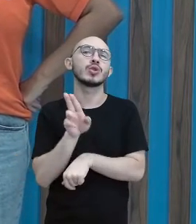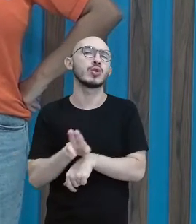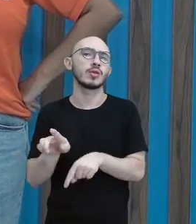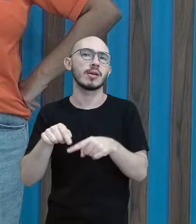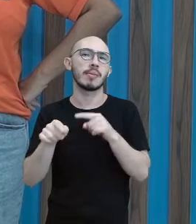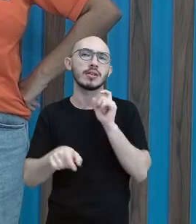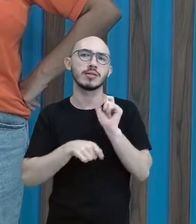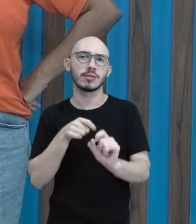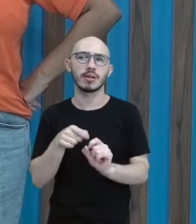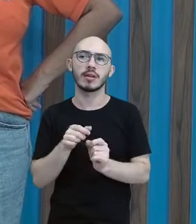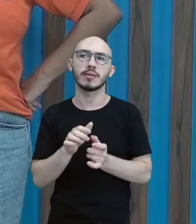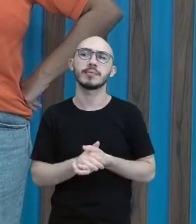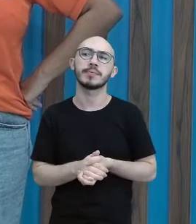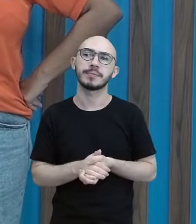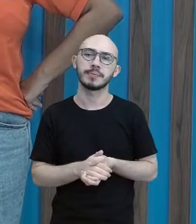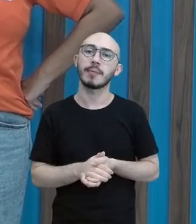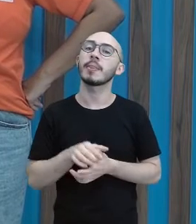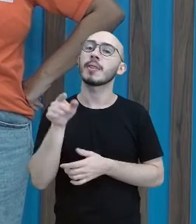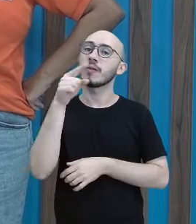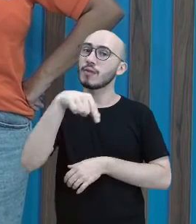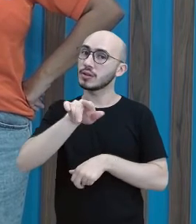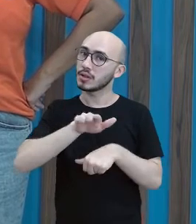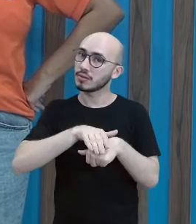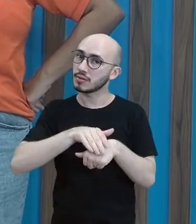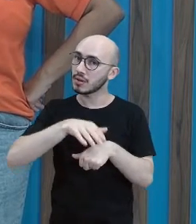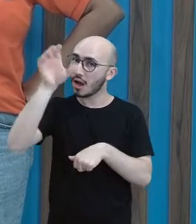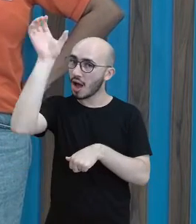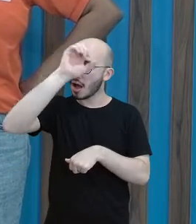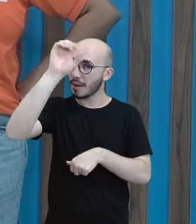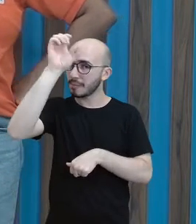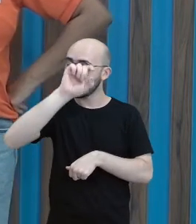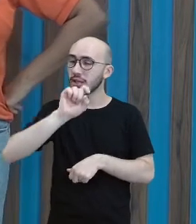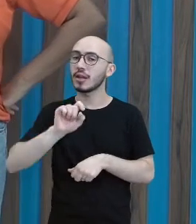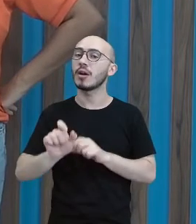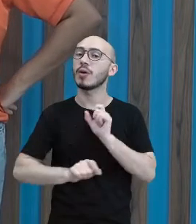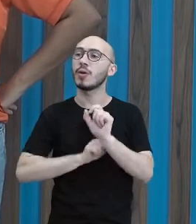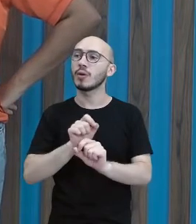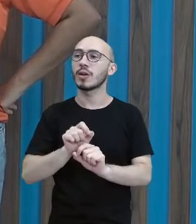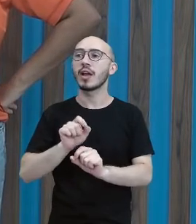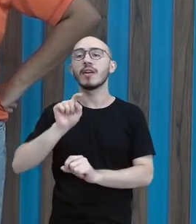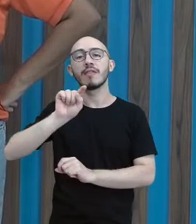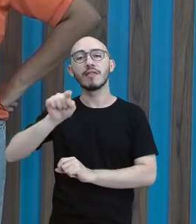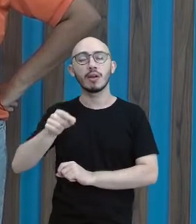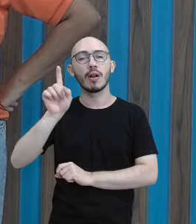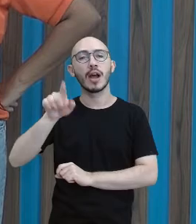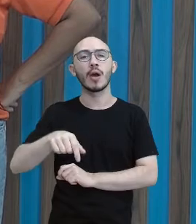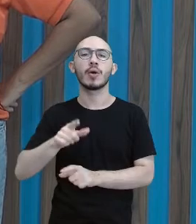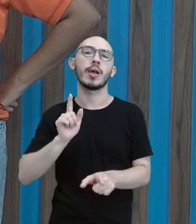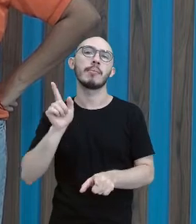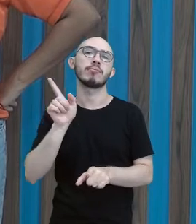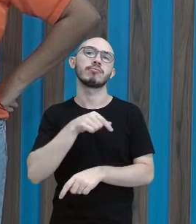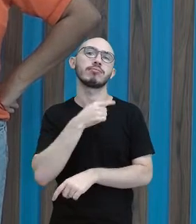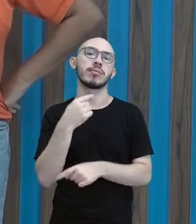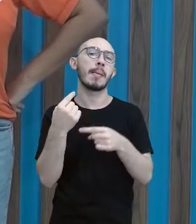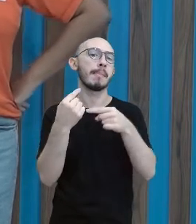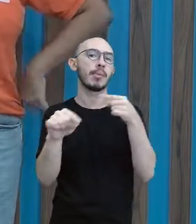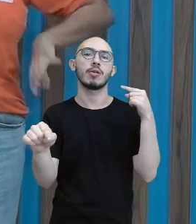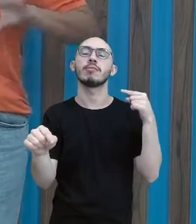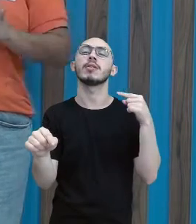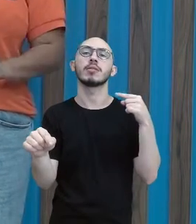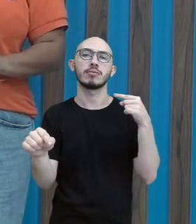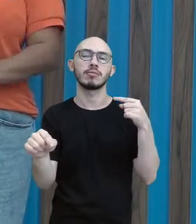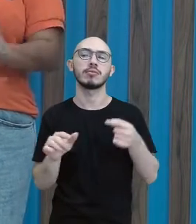Mas o que eu posso dizer para vocês é, aprendam os casos em que a vírgula é proibida. Porque os